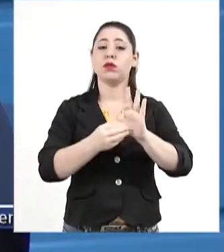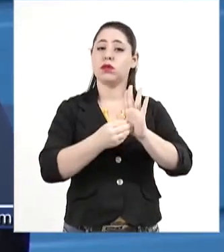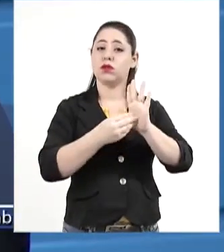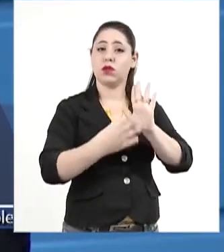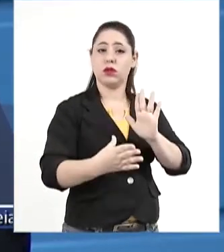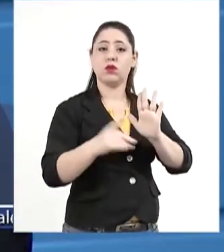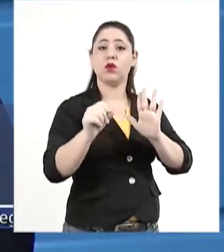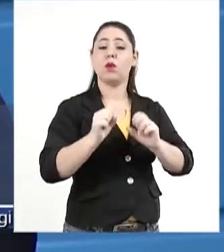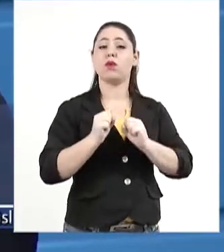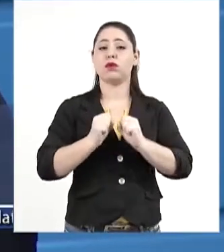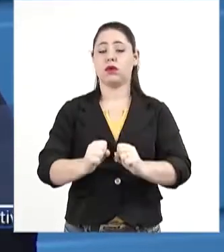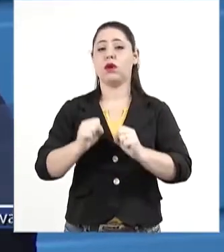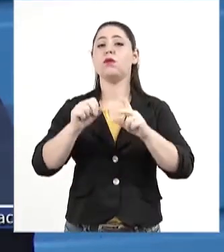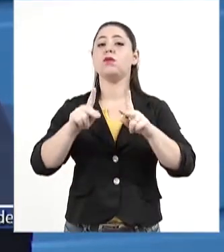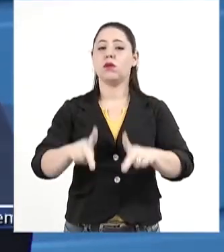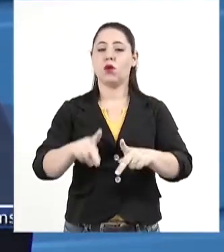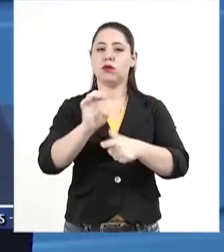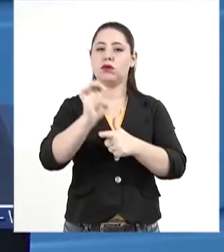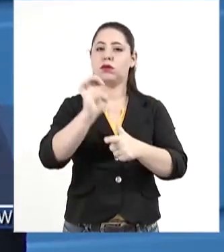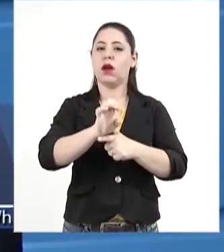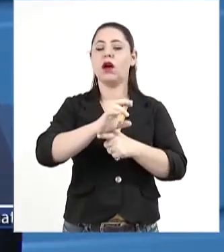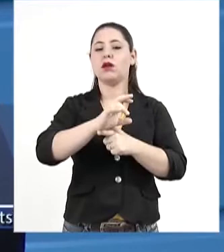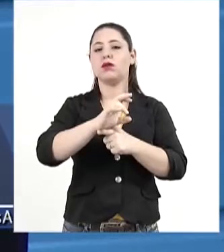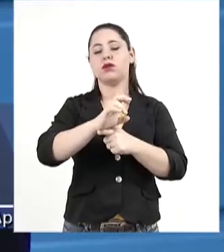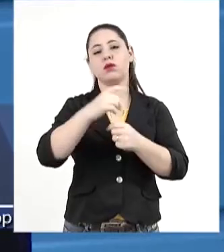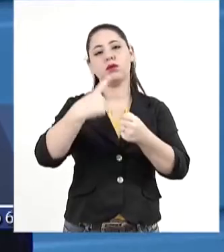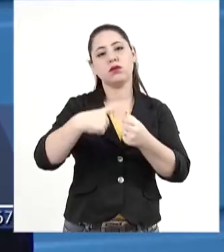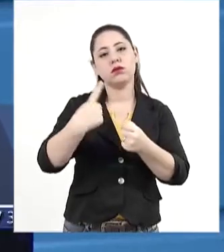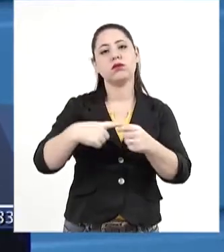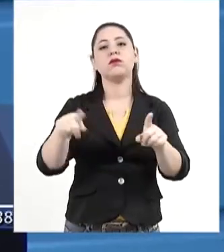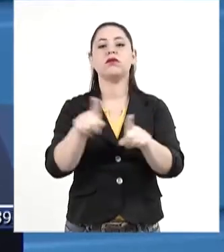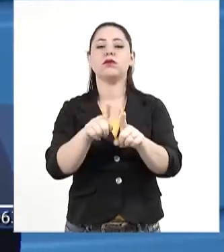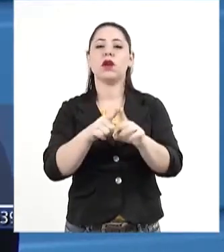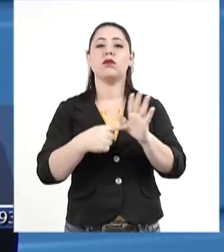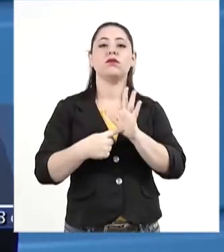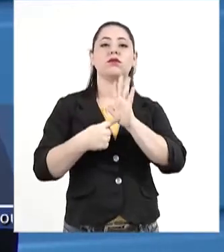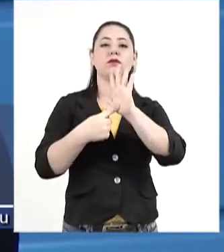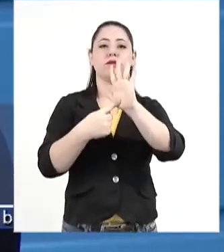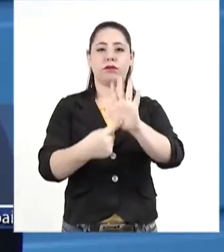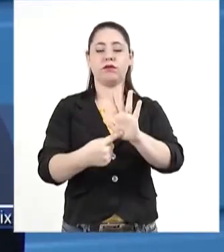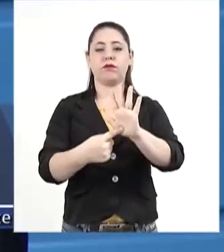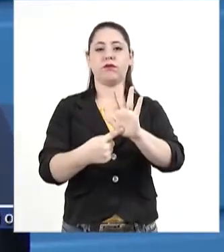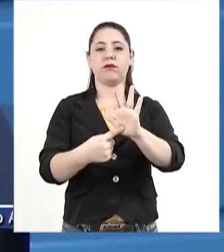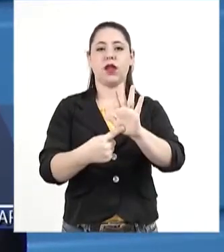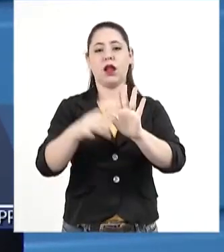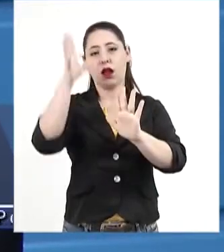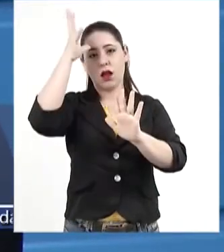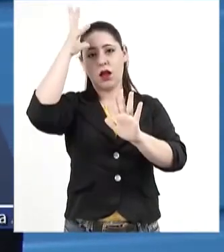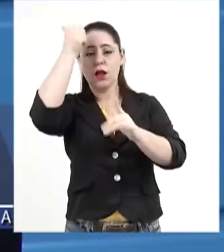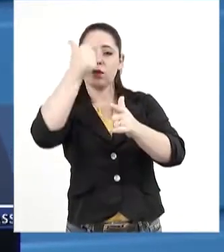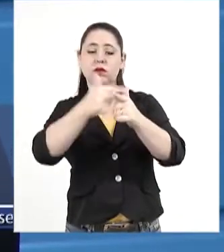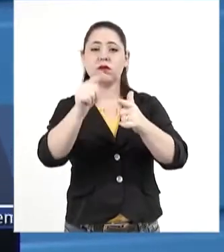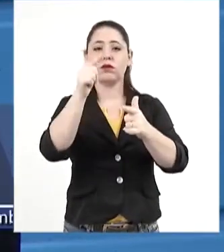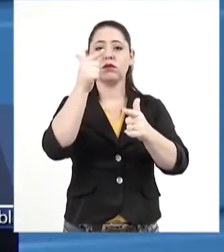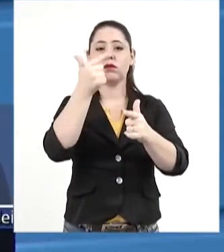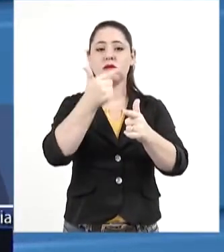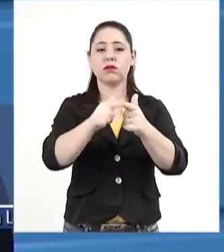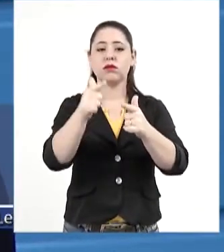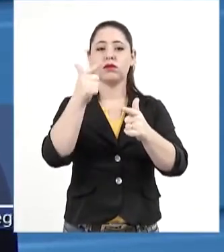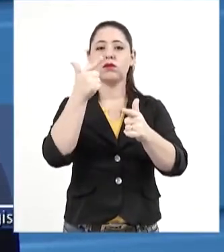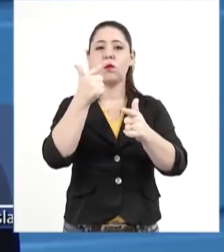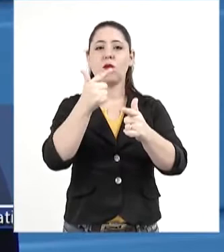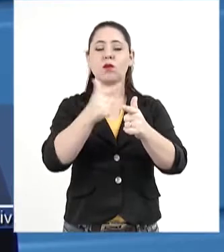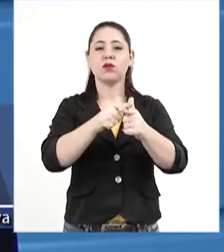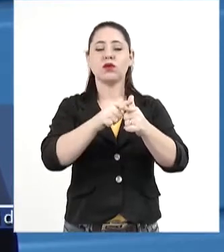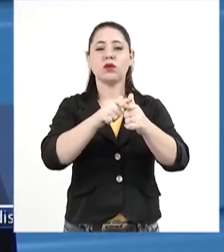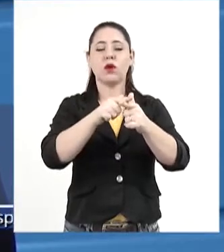sentido de que o poder público, tanto estadual como municipal, apresentem soluções e providências para o